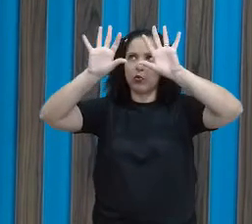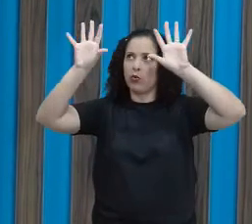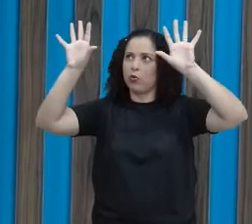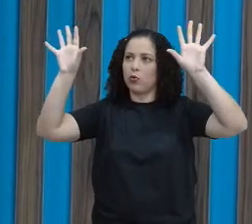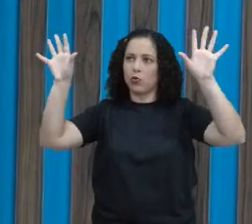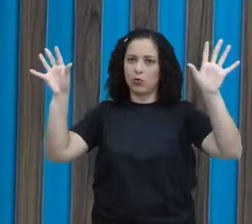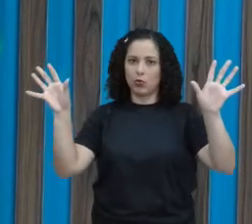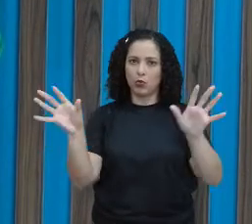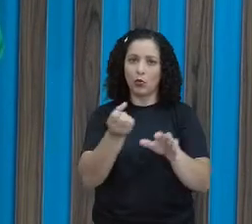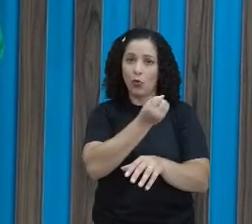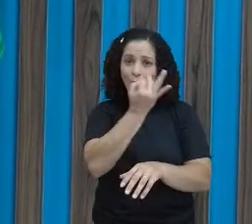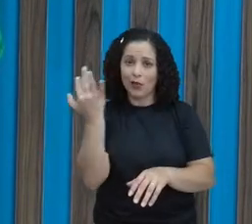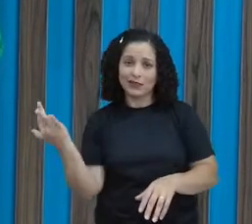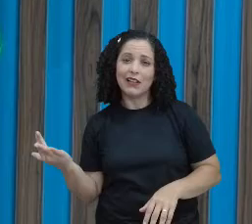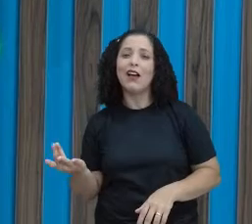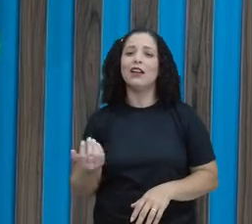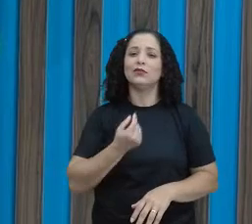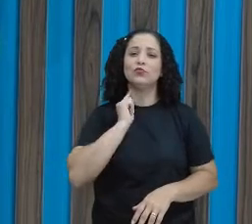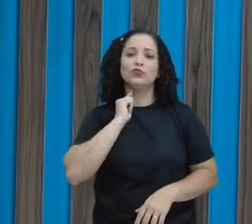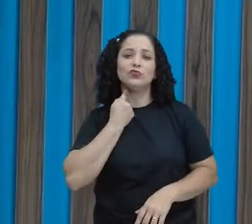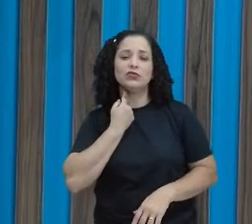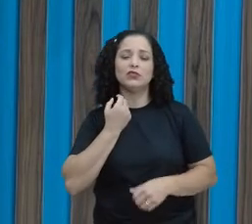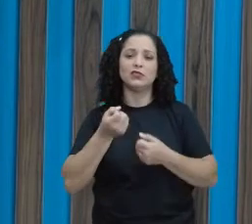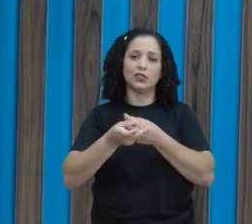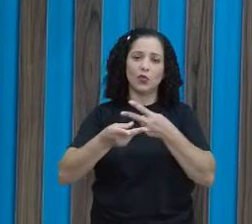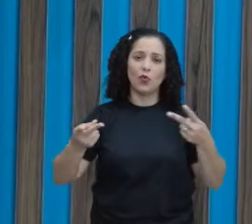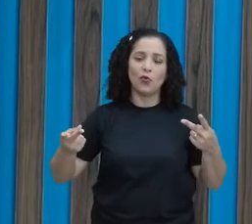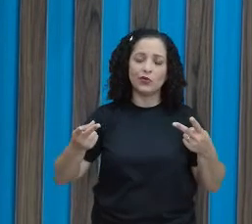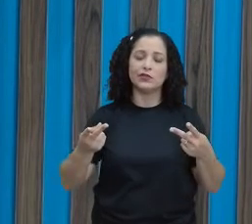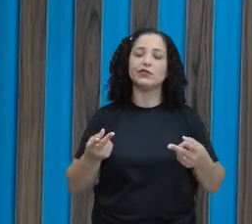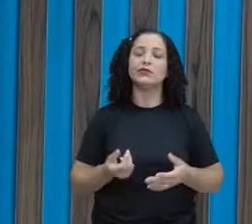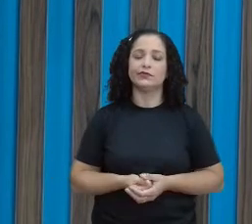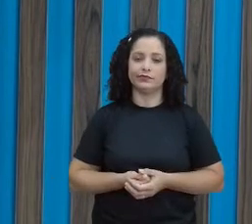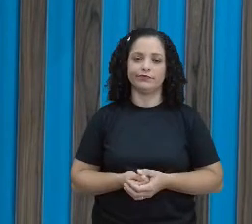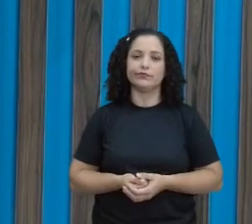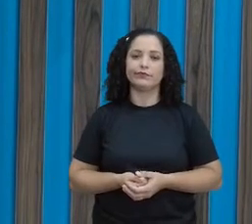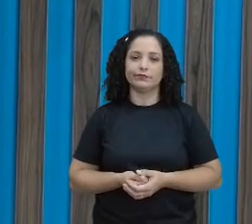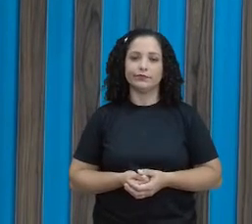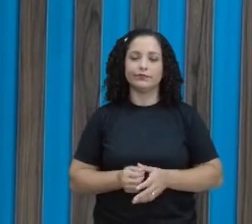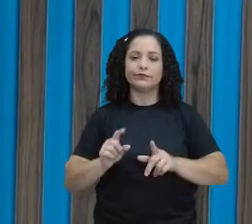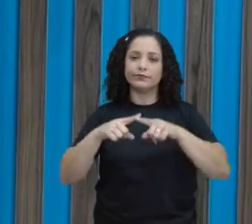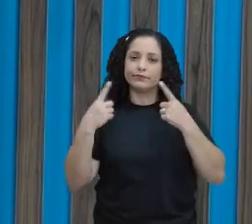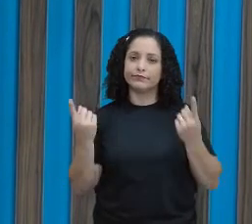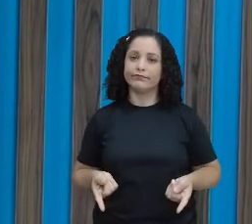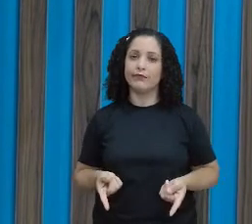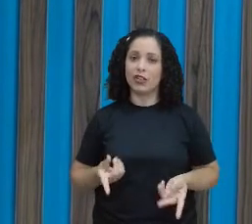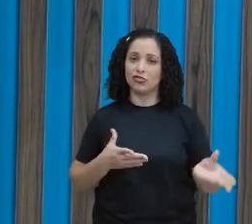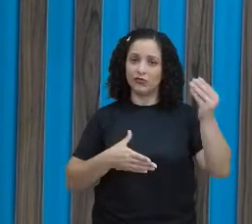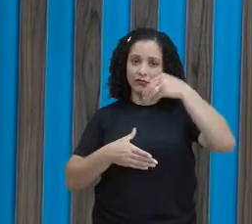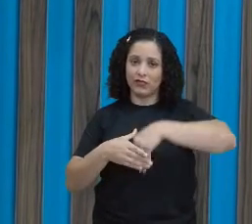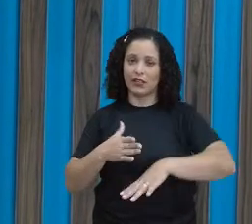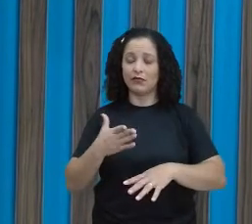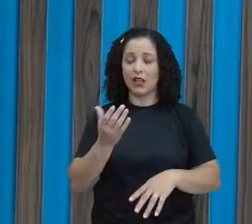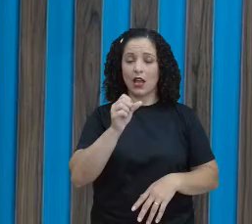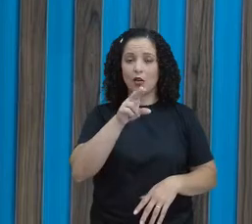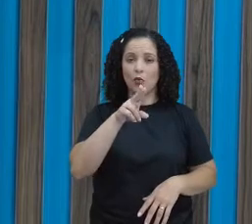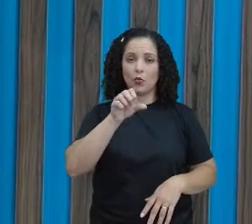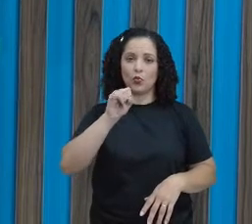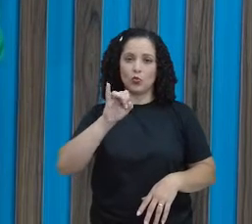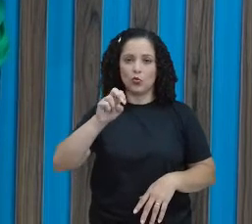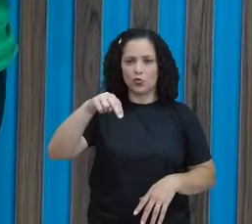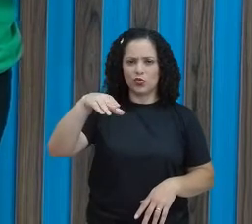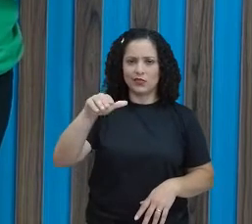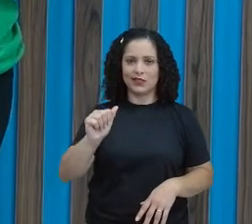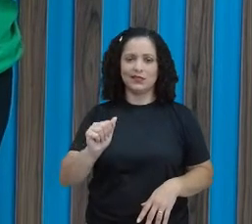número desses gases de efeito estufa, não é verdade? Mas na usina nuclear, né, essa geração de energia